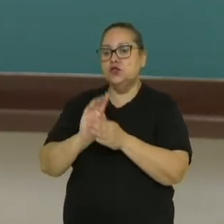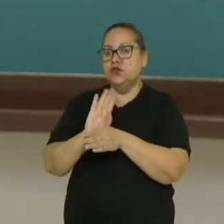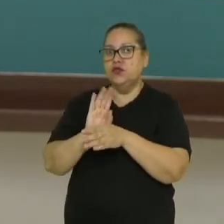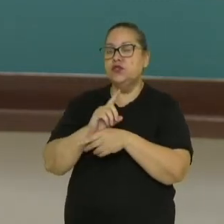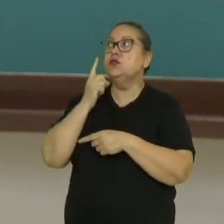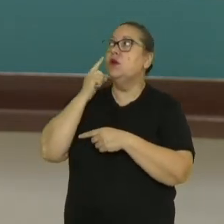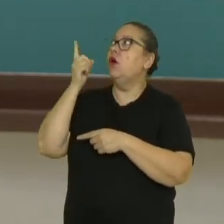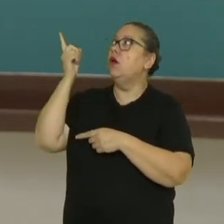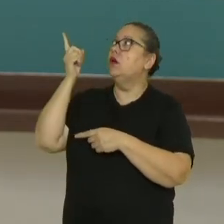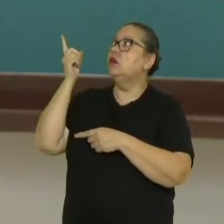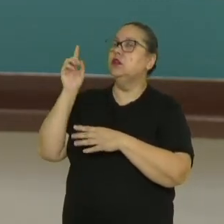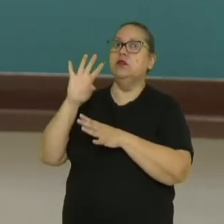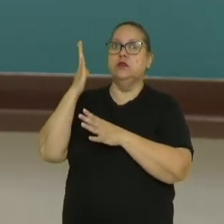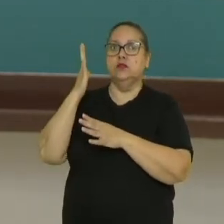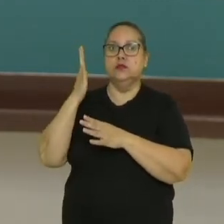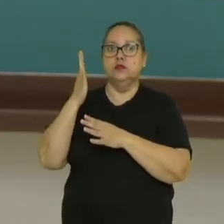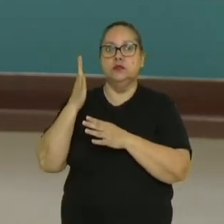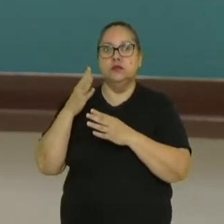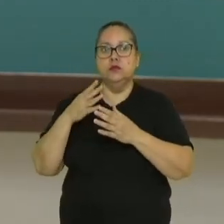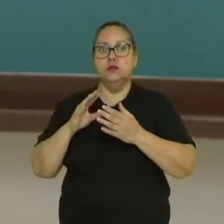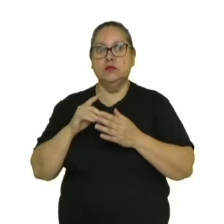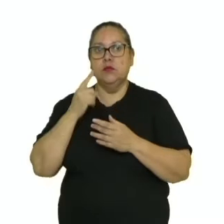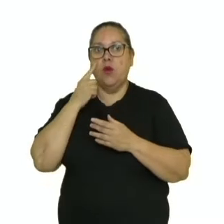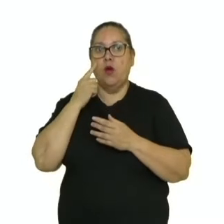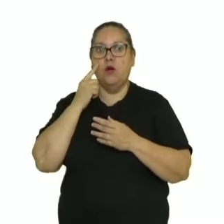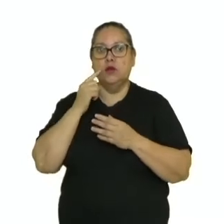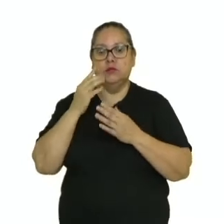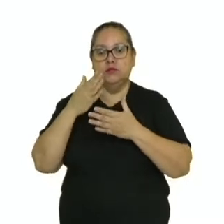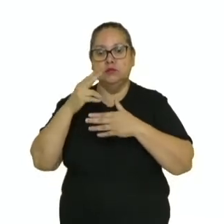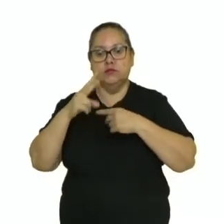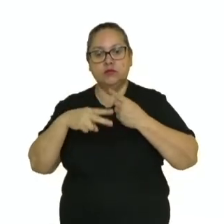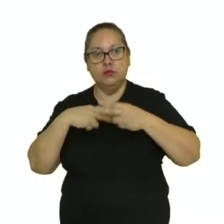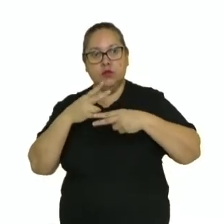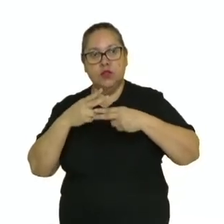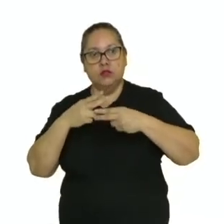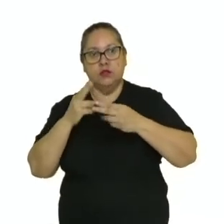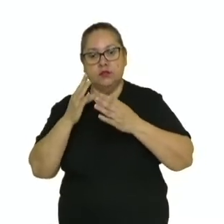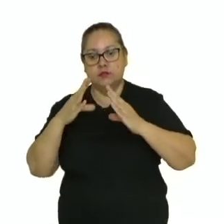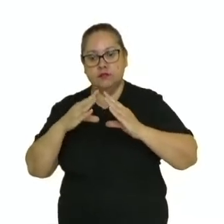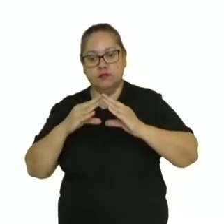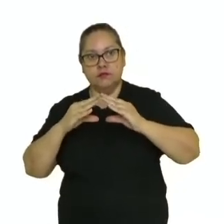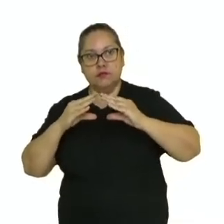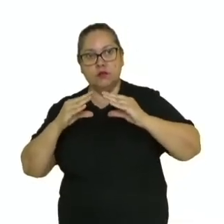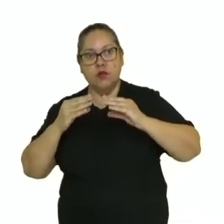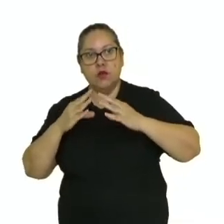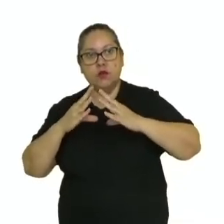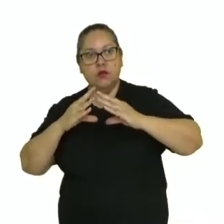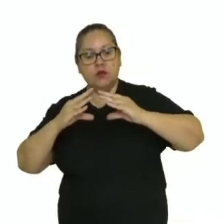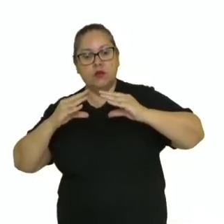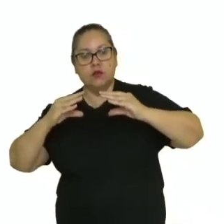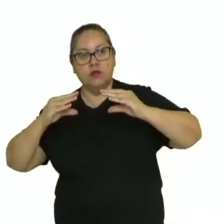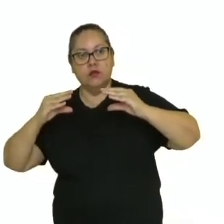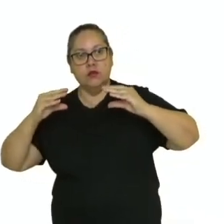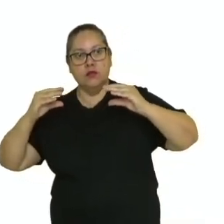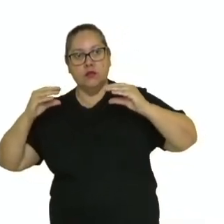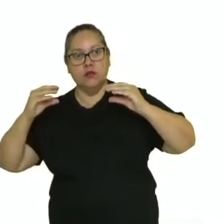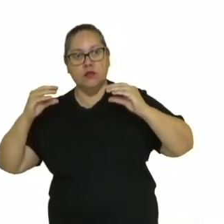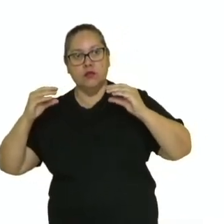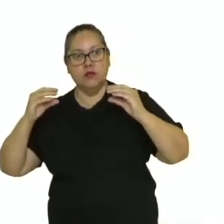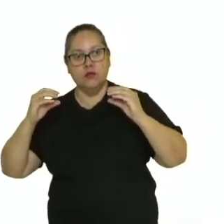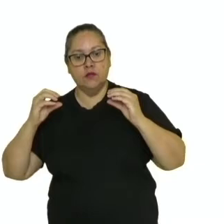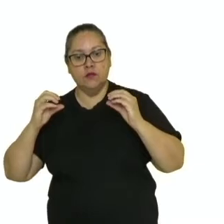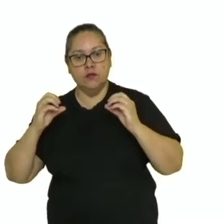que acontece. Olha, os centríolos duplicaram na metáfase. Olha o que acontece? A